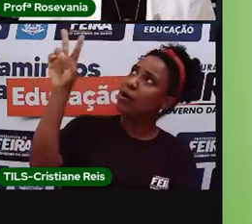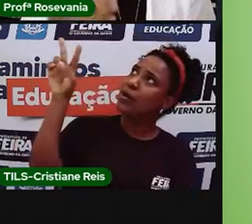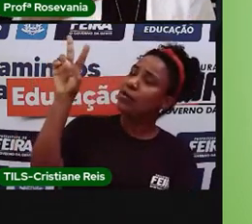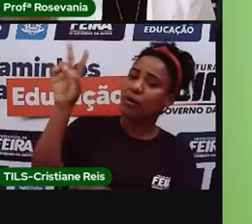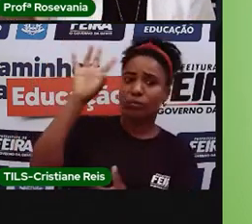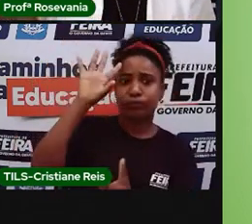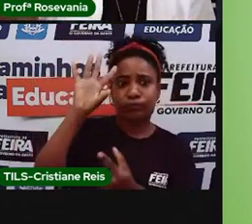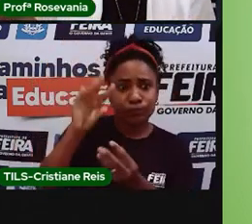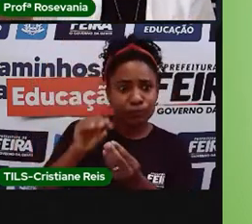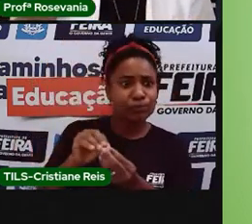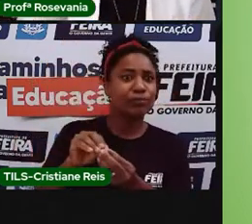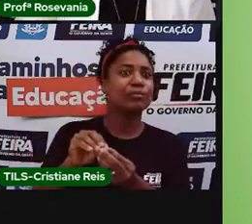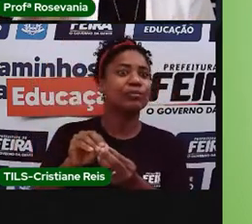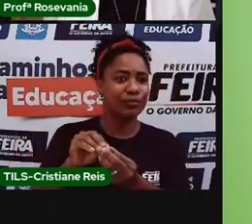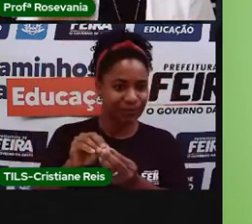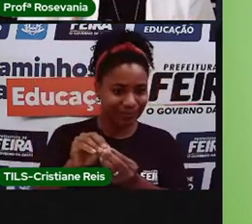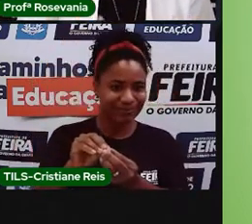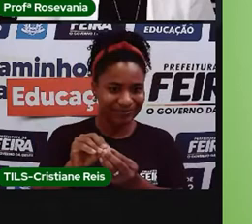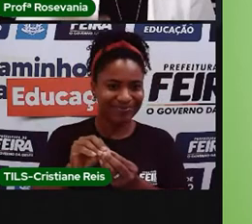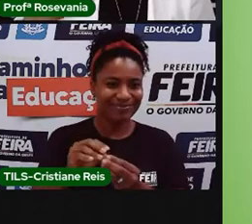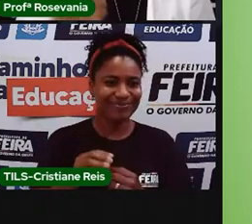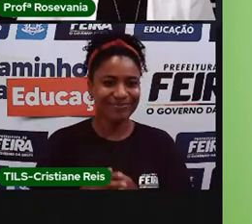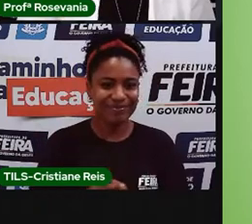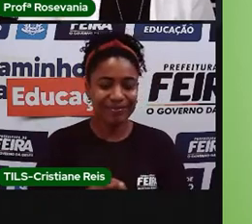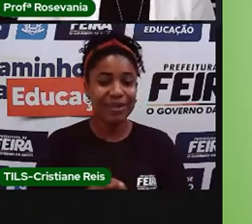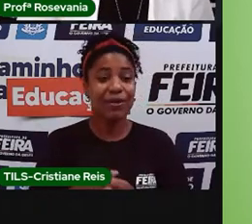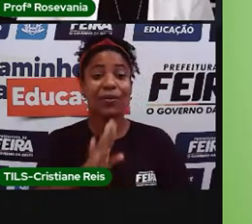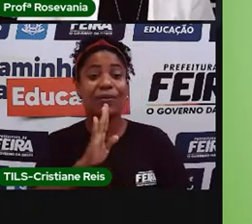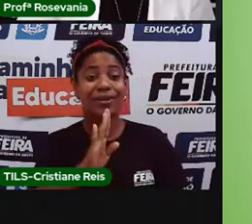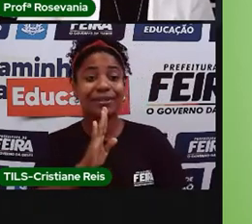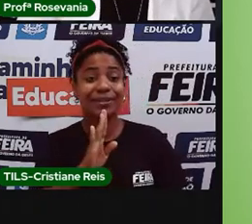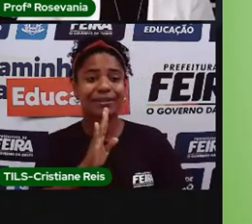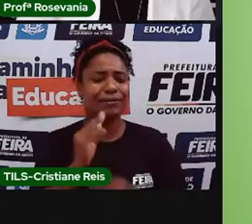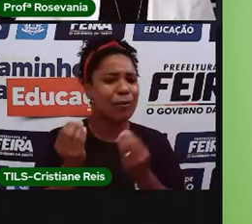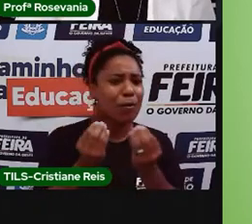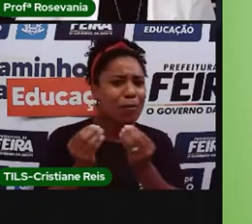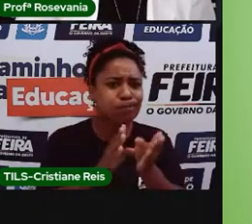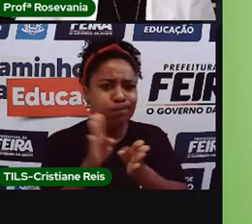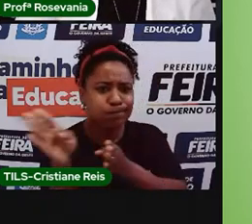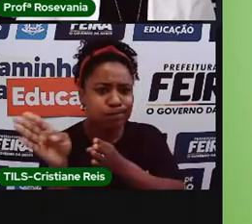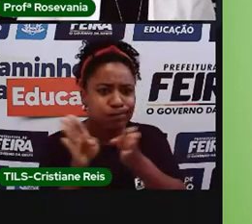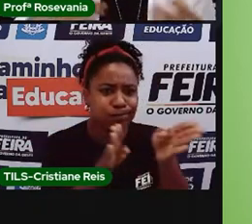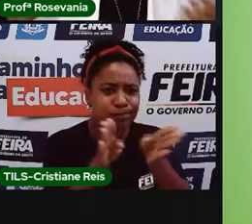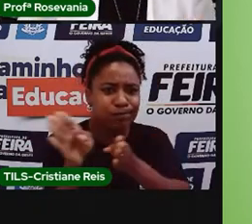né, eles também tivessem conhecimento desse caminho.